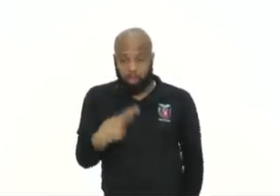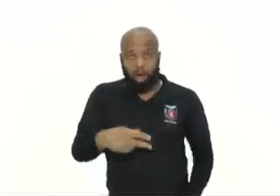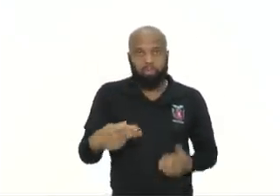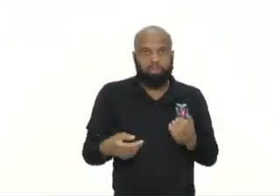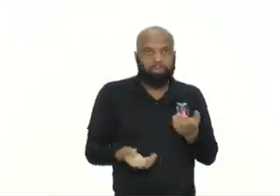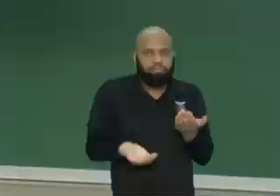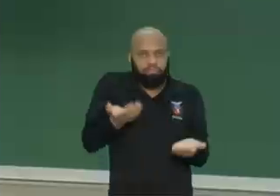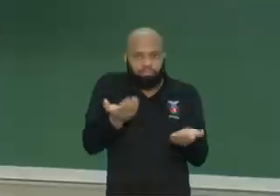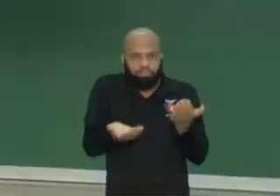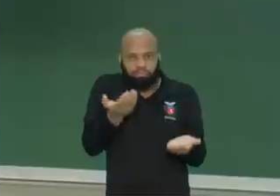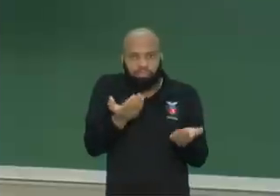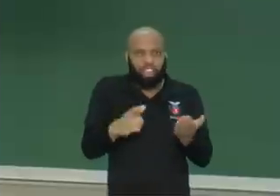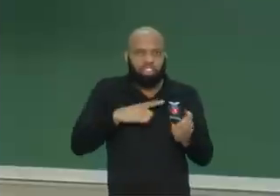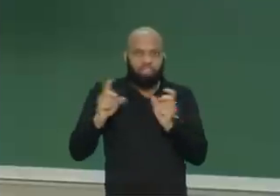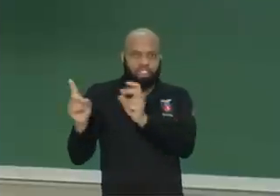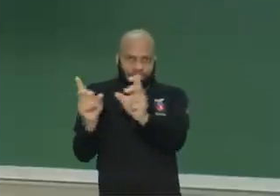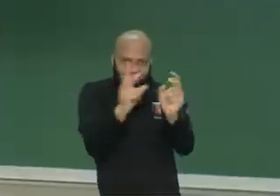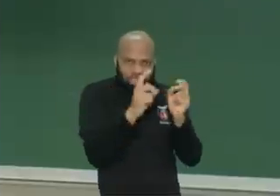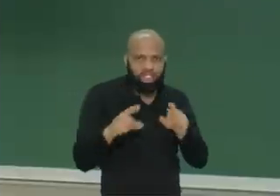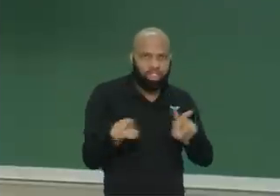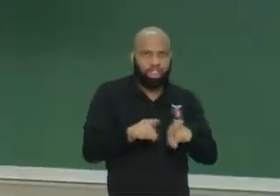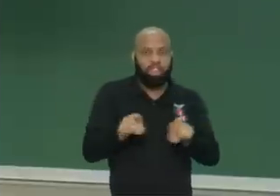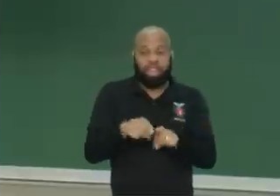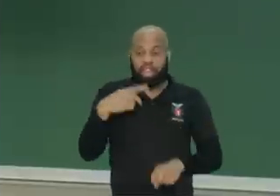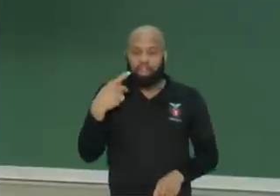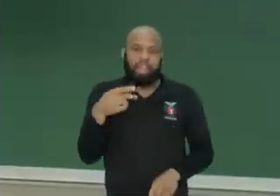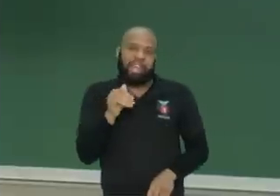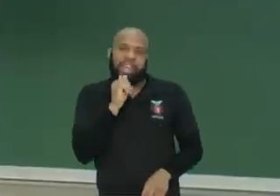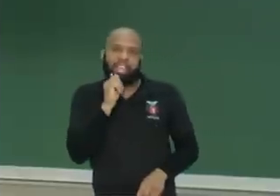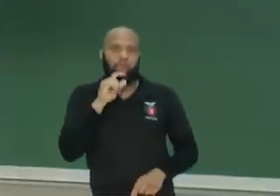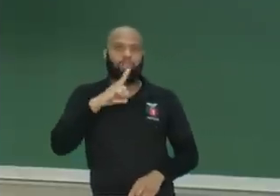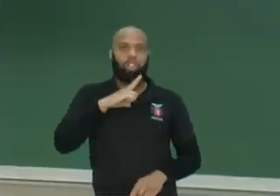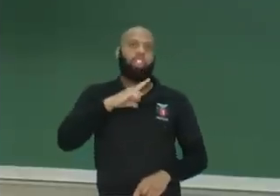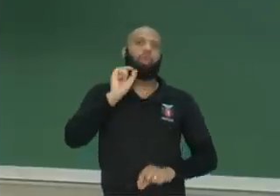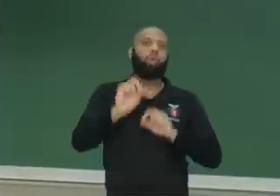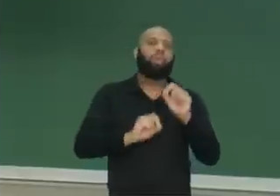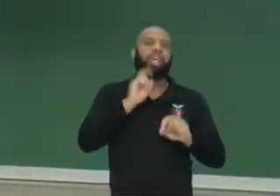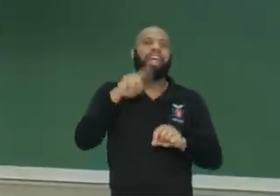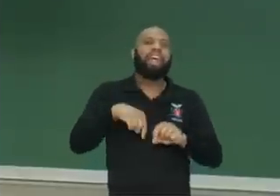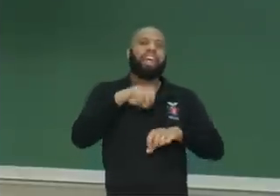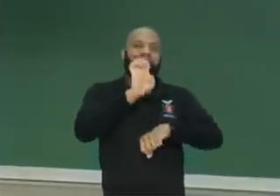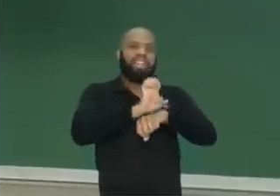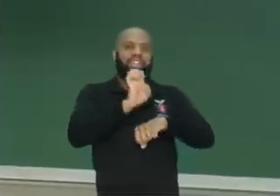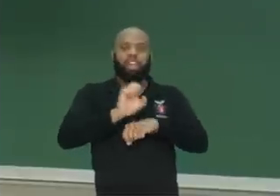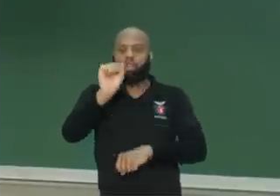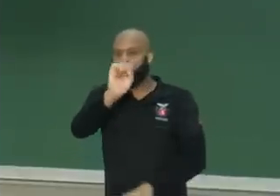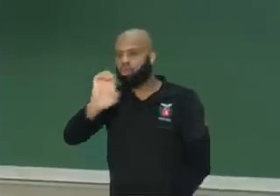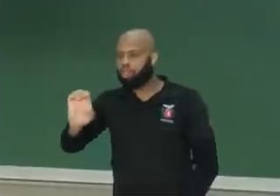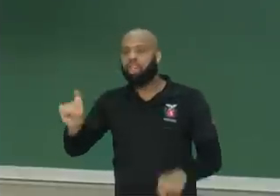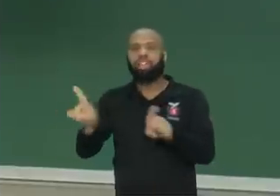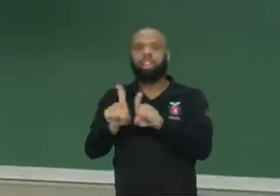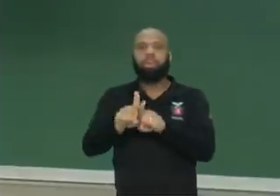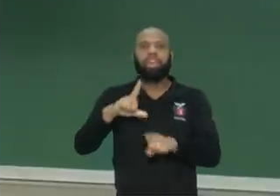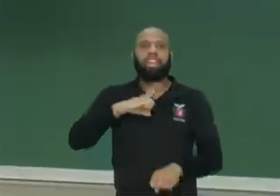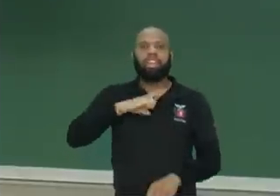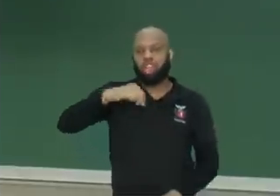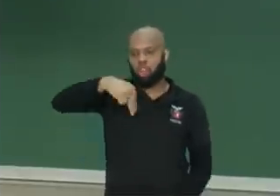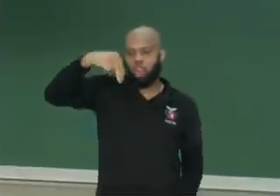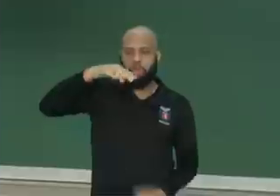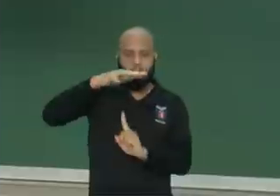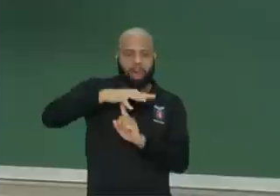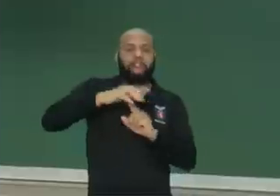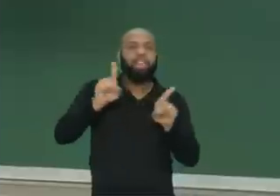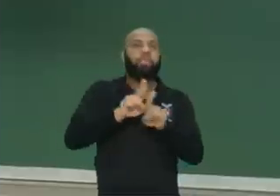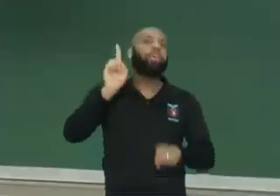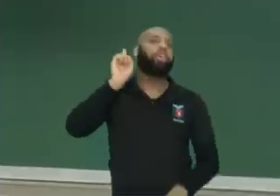balança comercial, lembram-se disso, né? Principalmente nos estados do Sudeste, aqui no norte do Paraná, na região Sul, Sul de